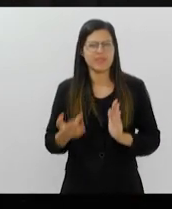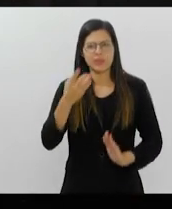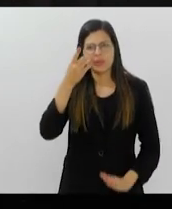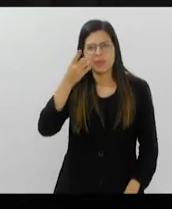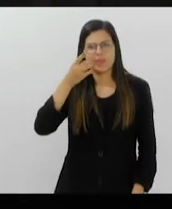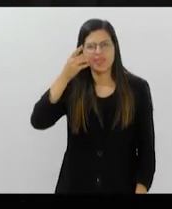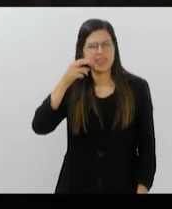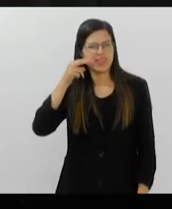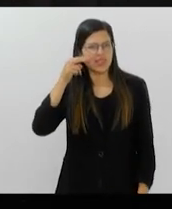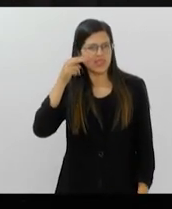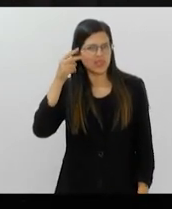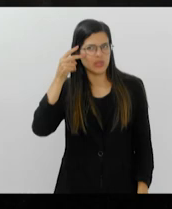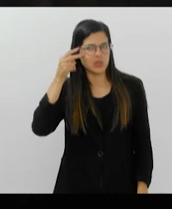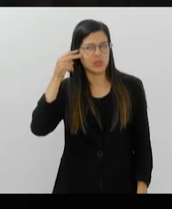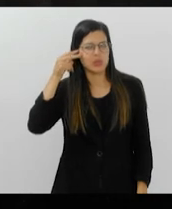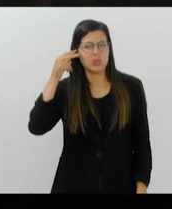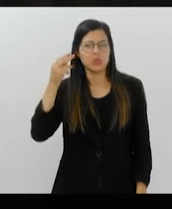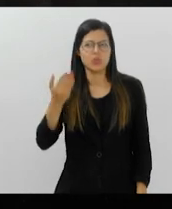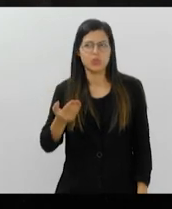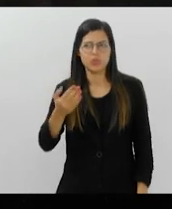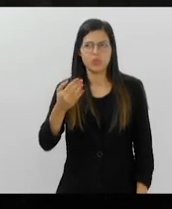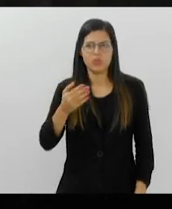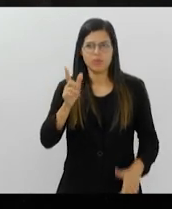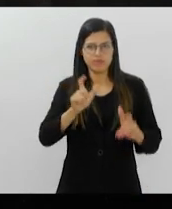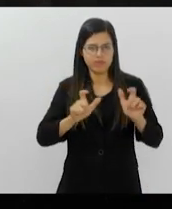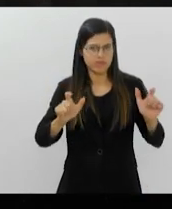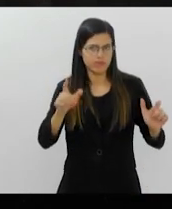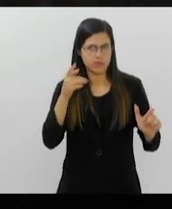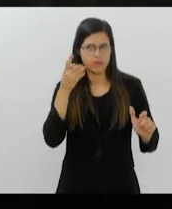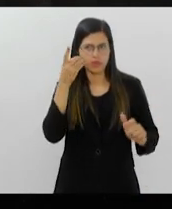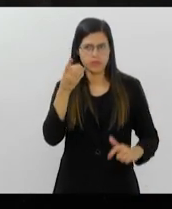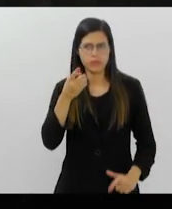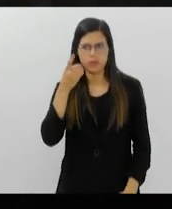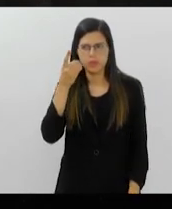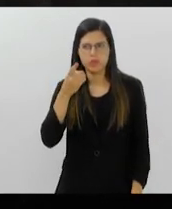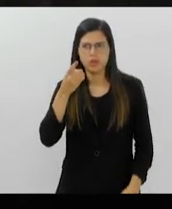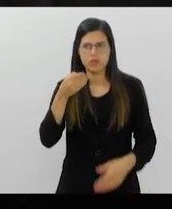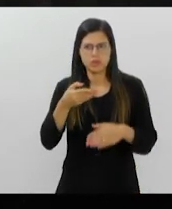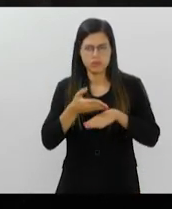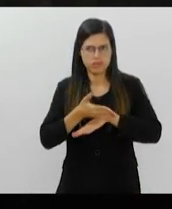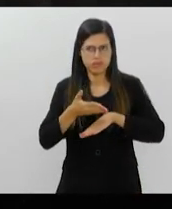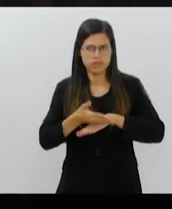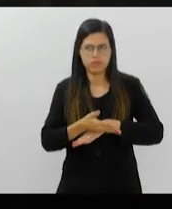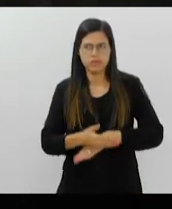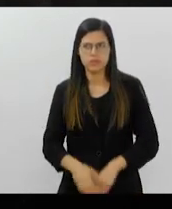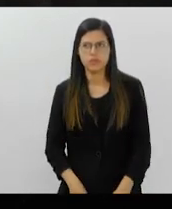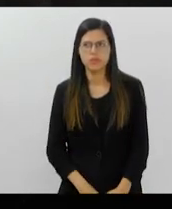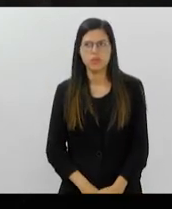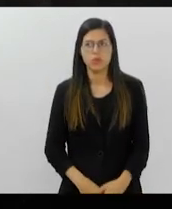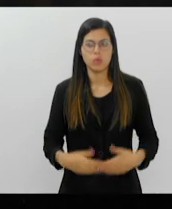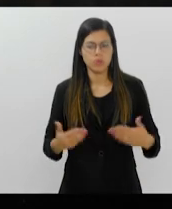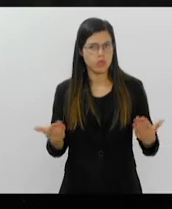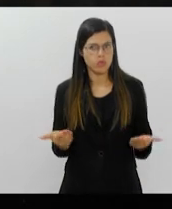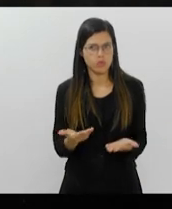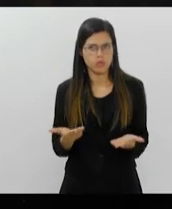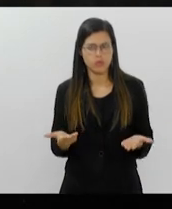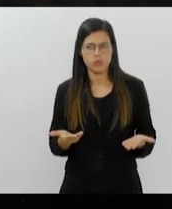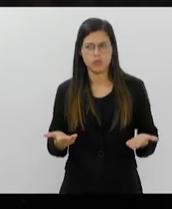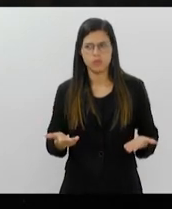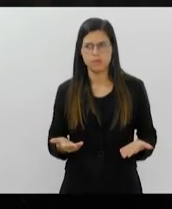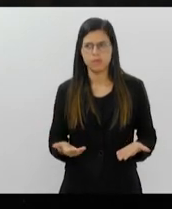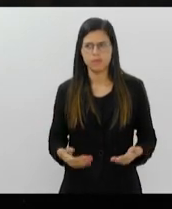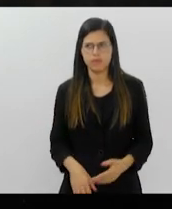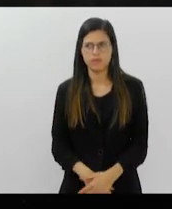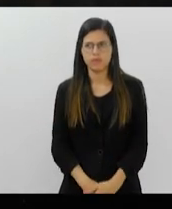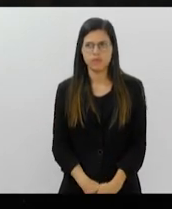Ju, senhoras e senhores deputados presentes, hoje